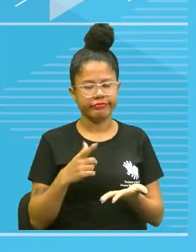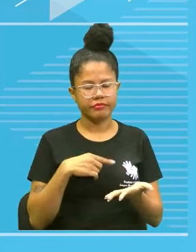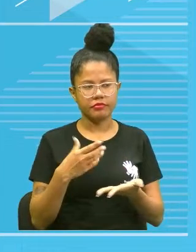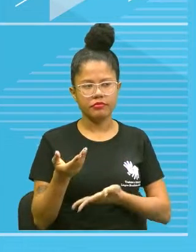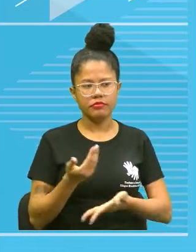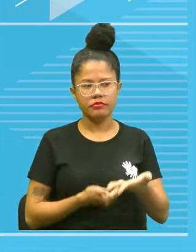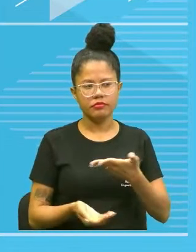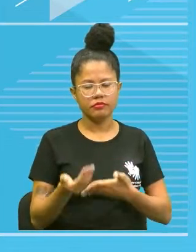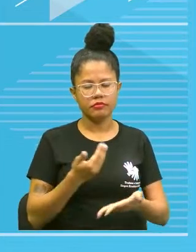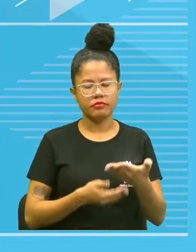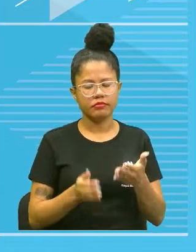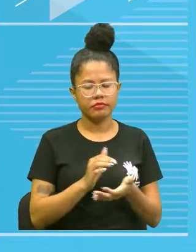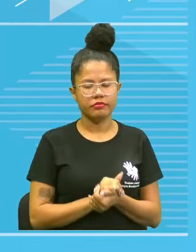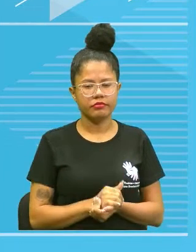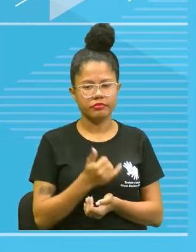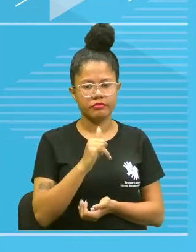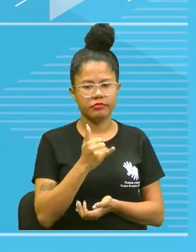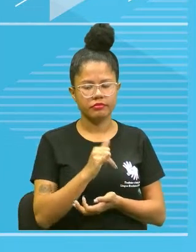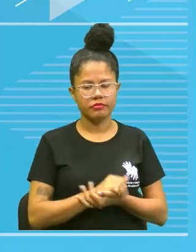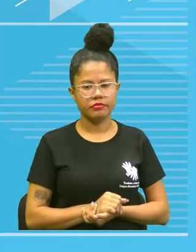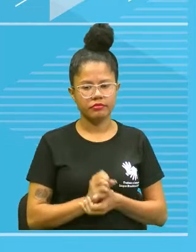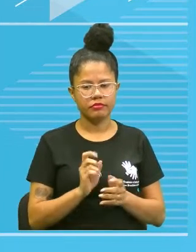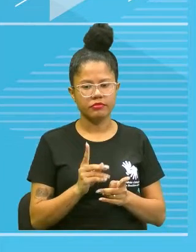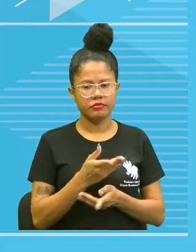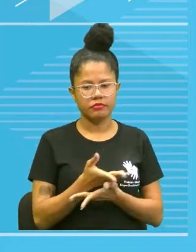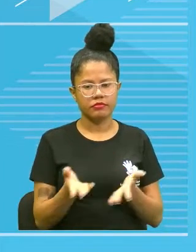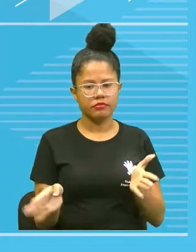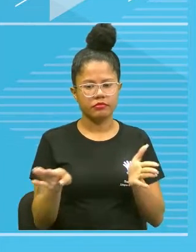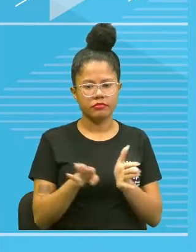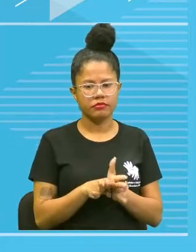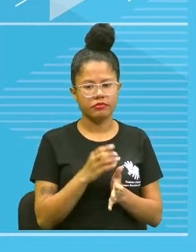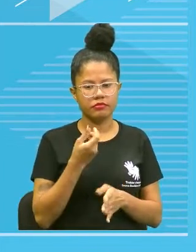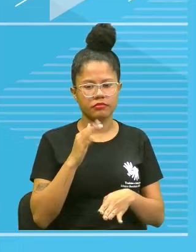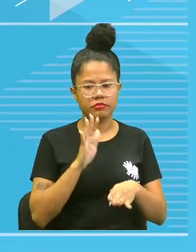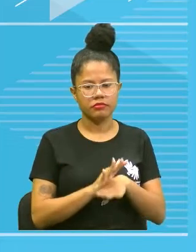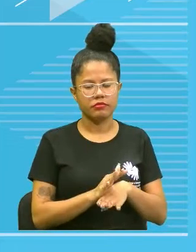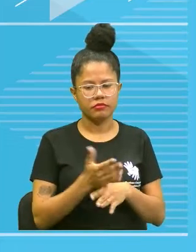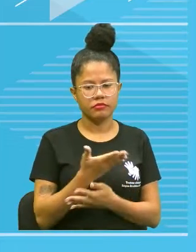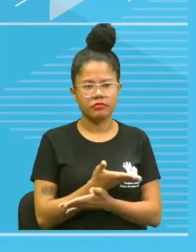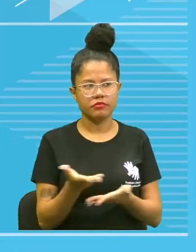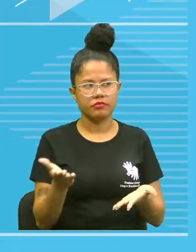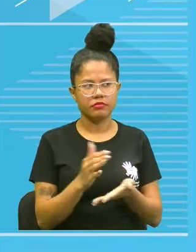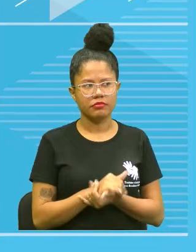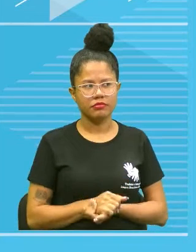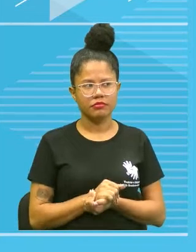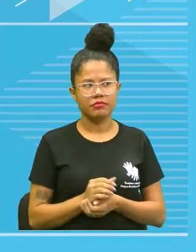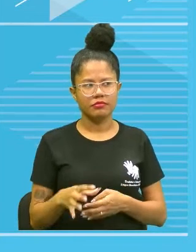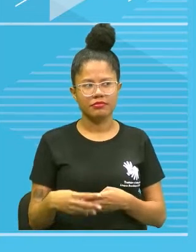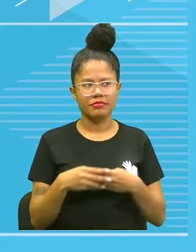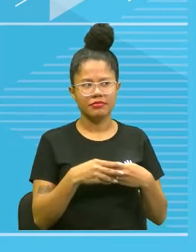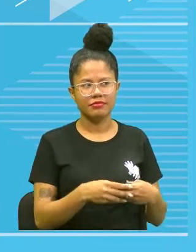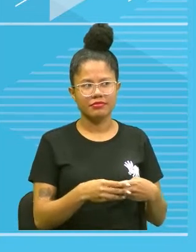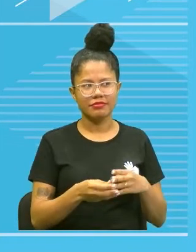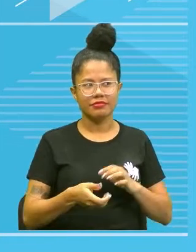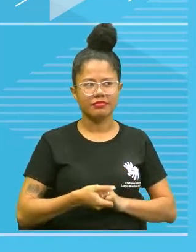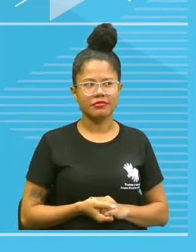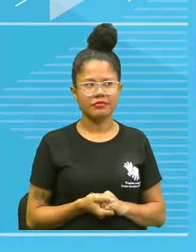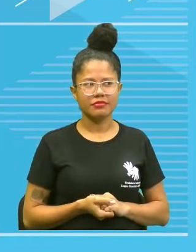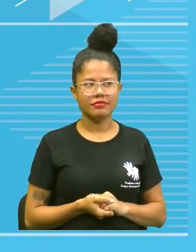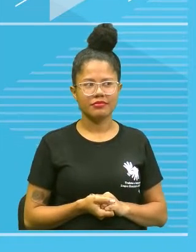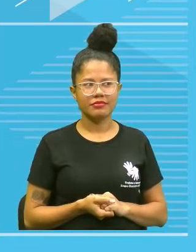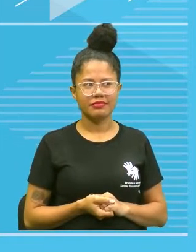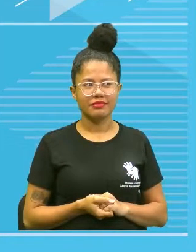relação aí de trabalho. Galera chegando agora à tarde, boa tarde para quem está chegando, acompanhando a gente.